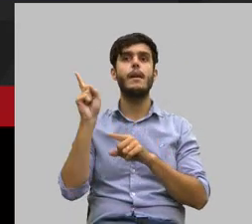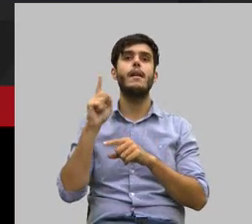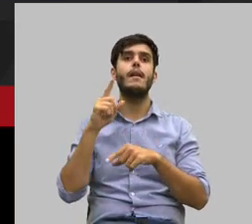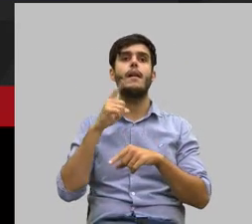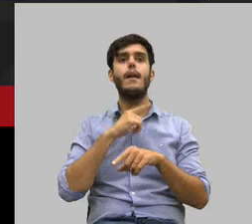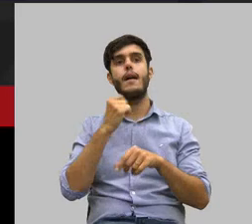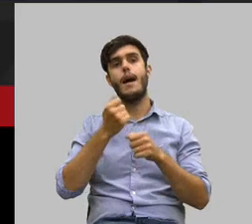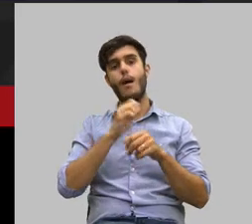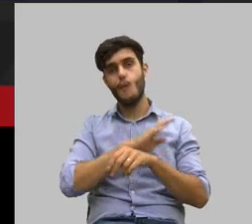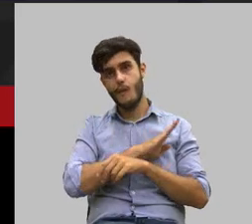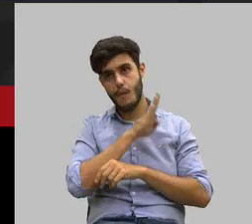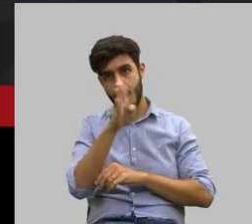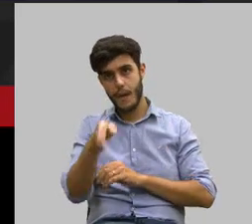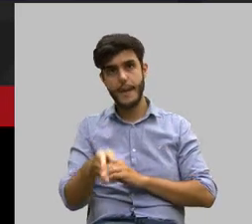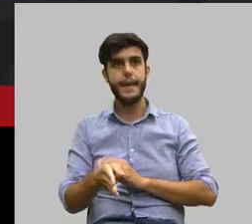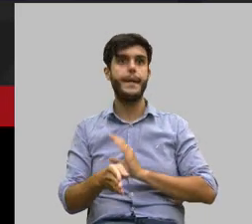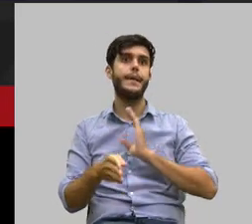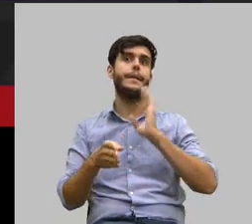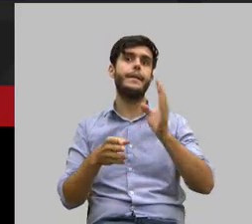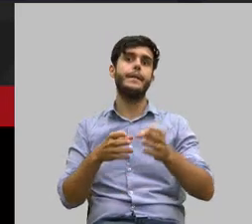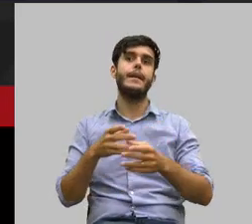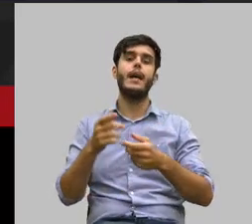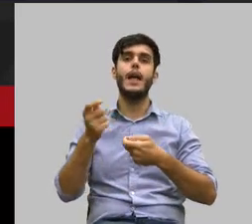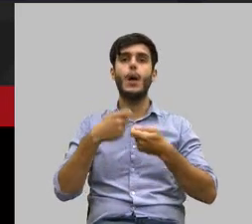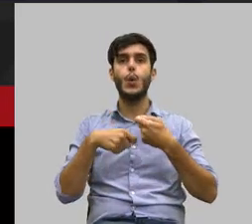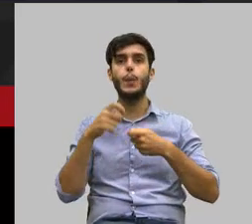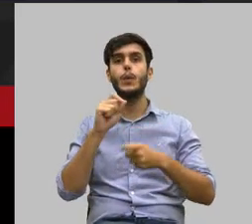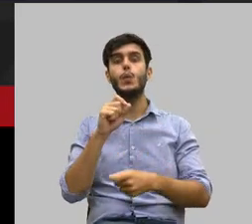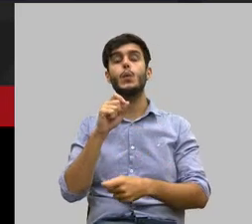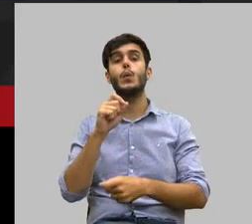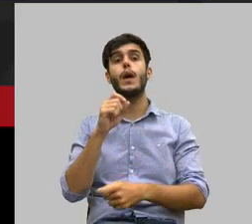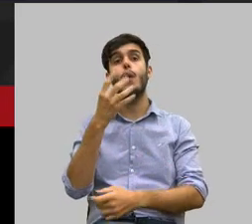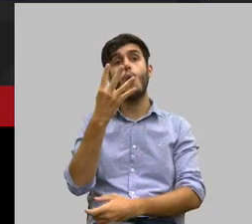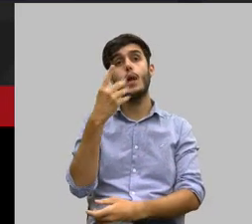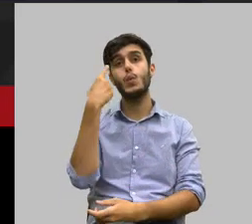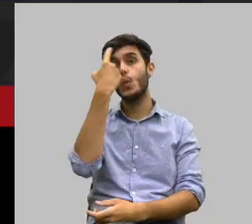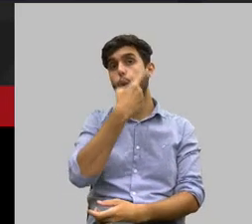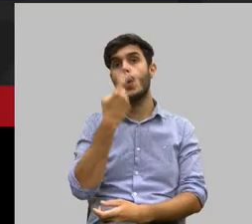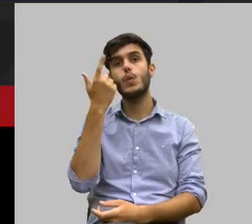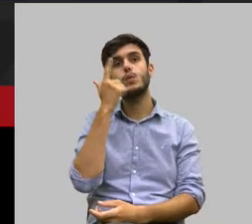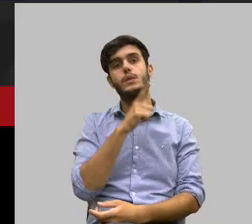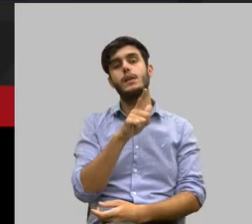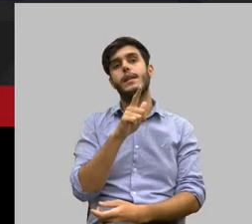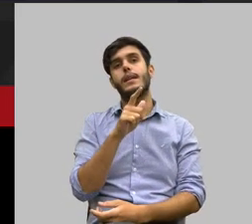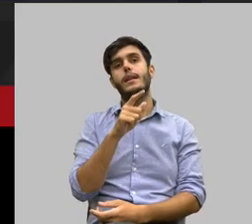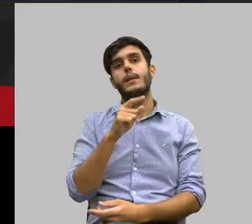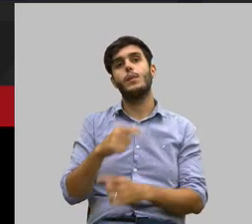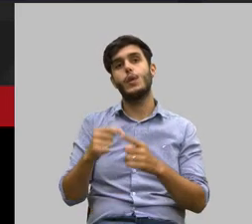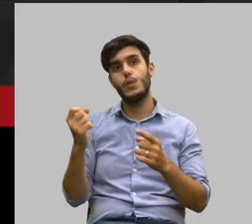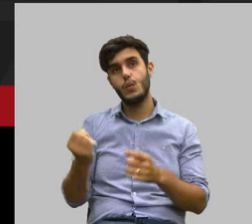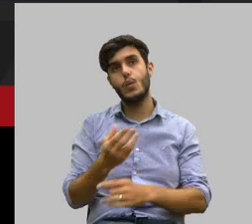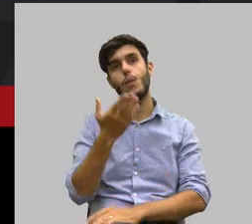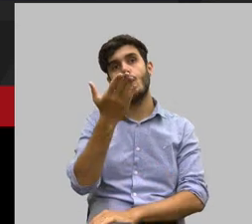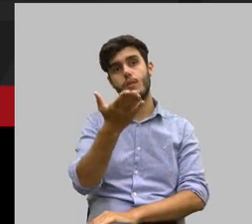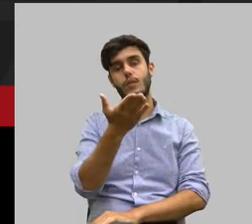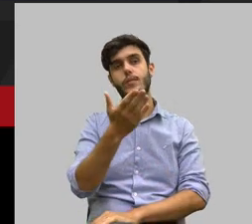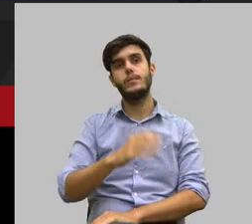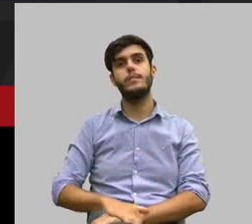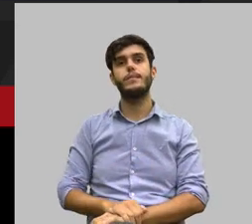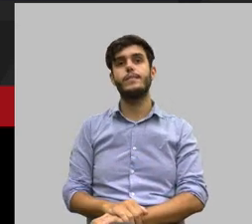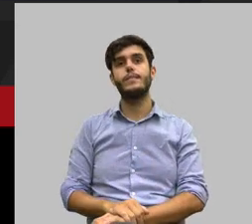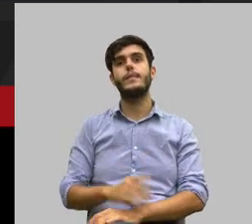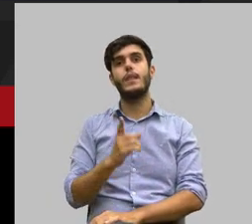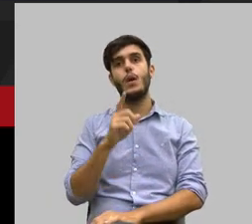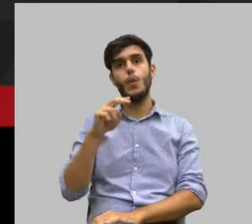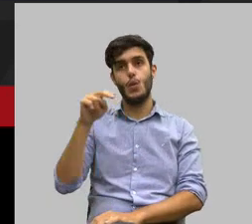deslocamento de uma economia de 4 horas de tempo de deslocamento então era um Anseio da população do Noroeste